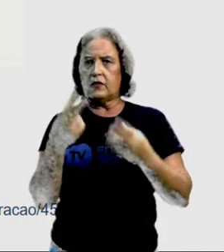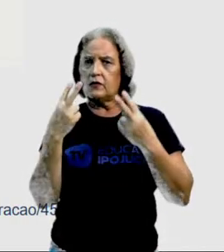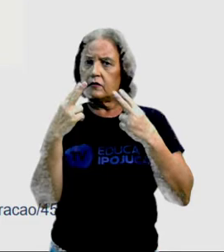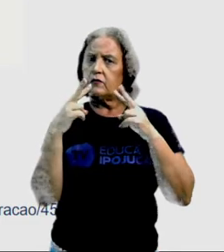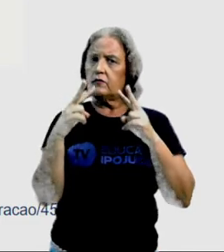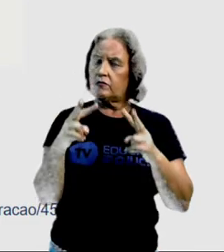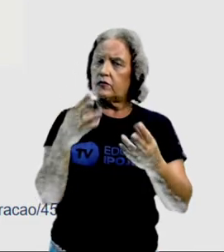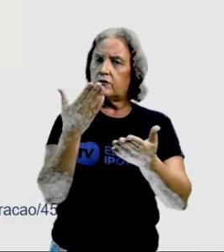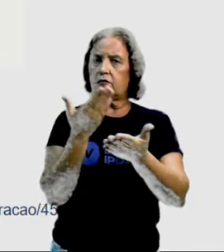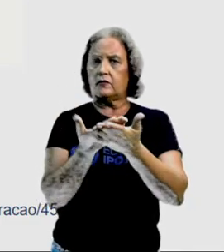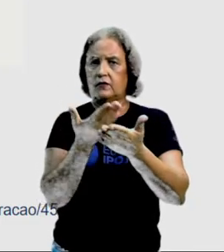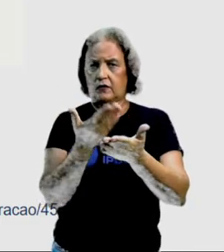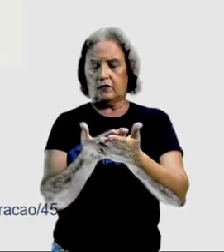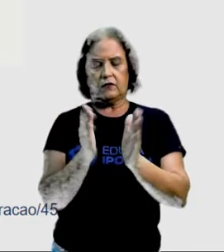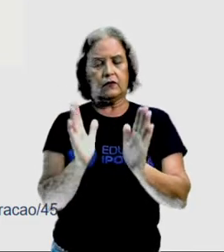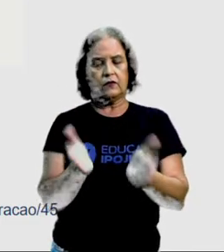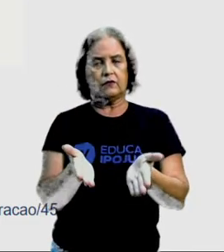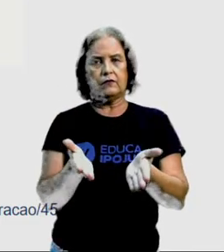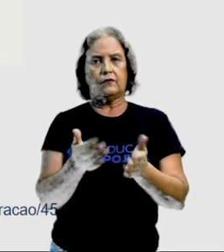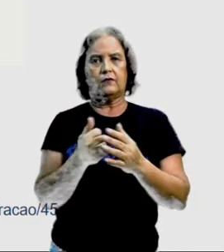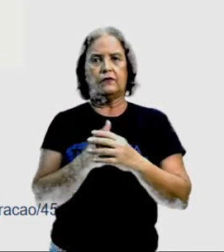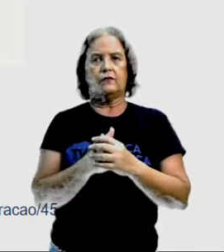assistindo essa aula neste momento.